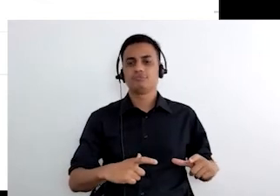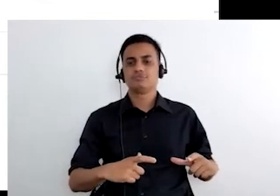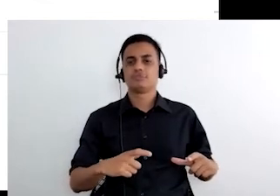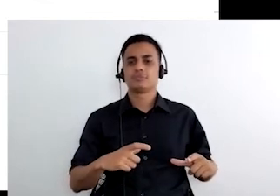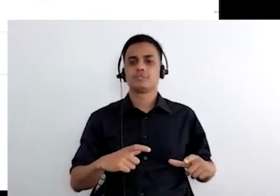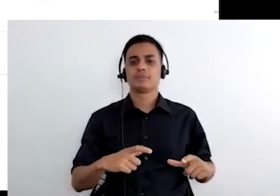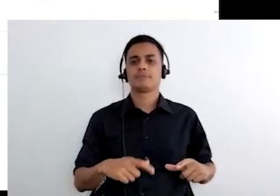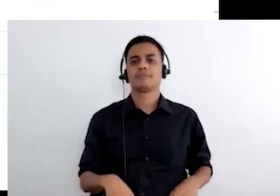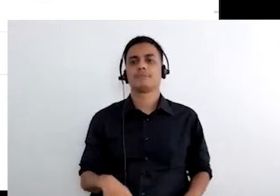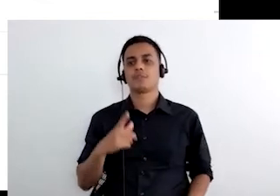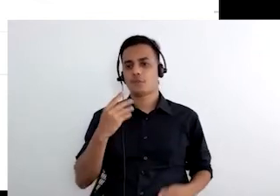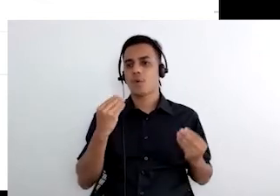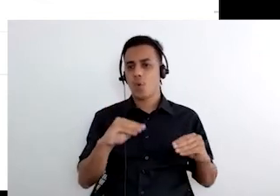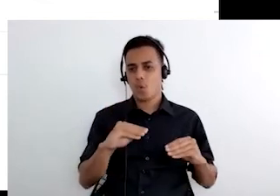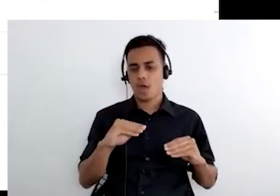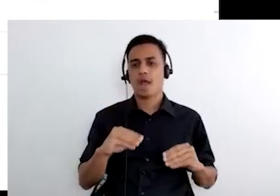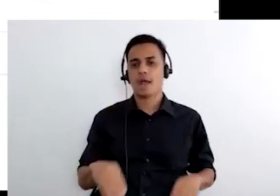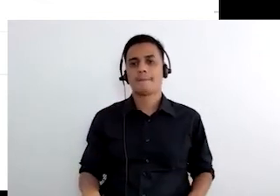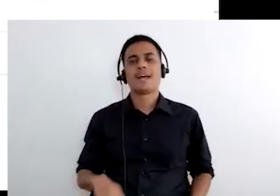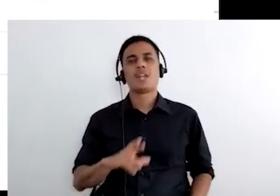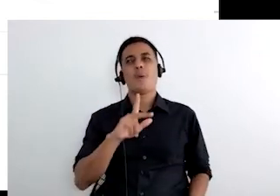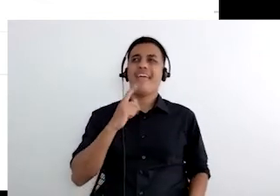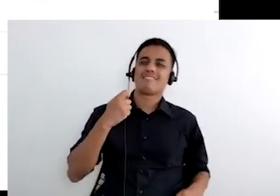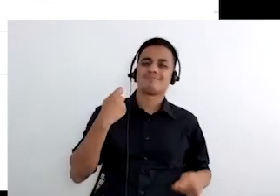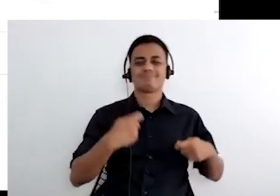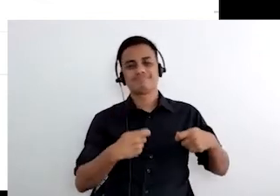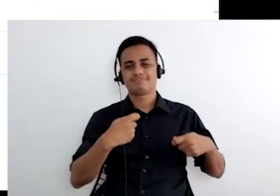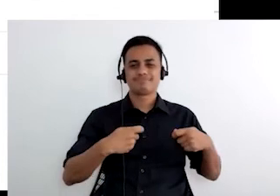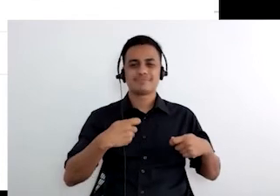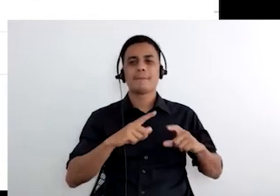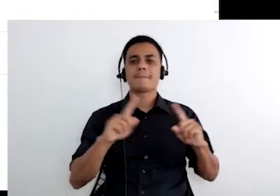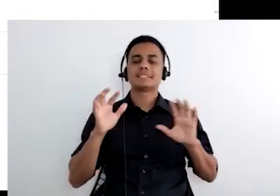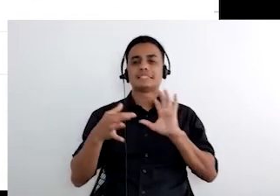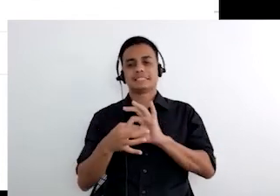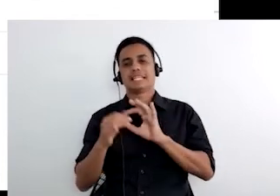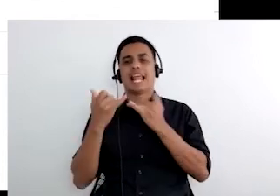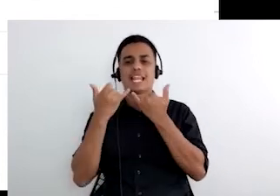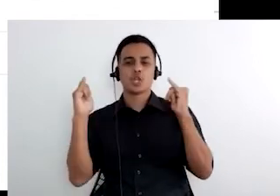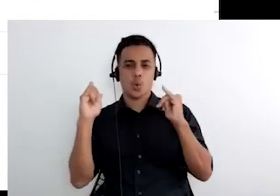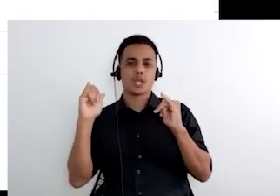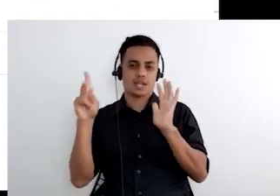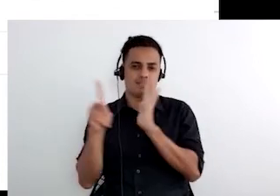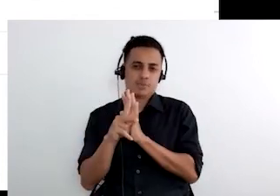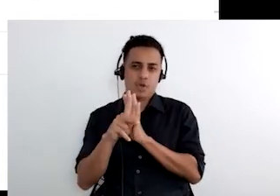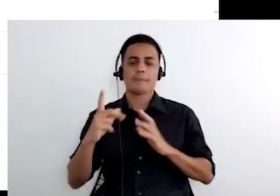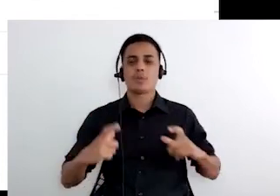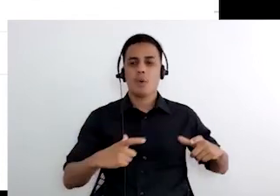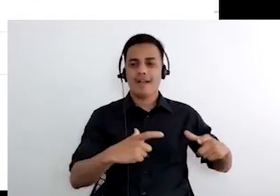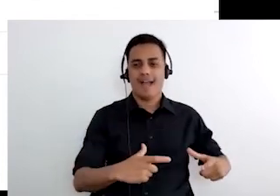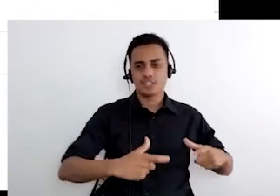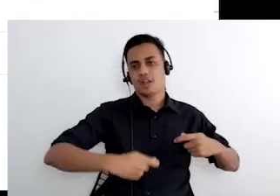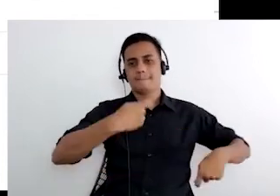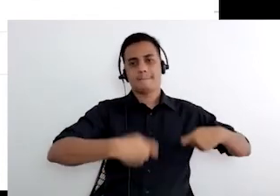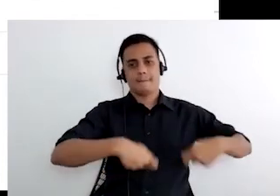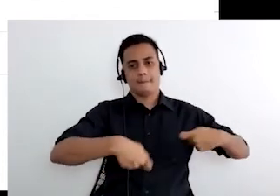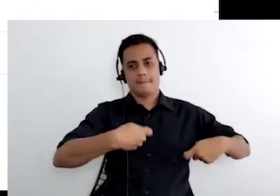um sample. Não é bem um pá, pá, pá, mas é uma coisa um pouco mais eletrônica, uma versão eletrônica de uma caixa. Então, vamos colocar